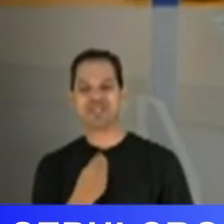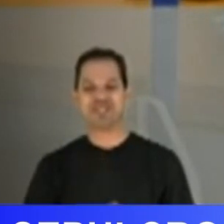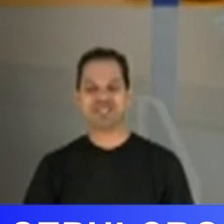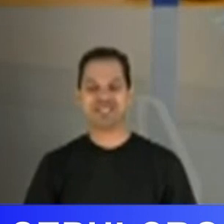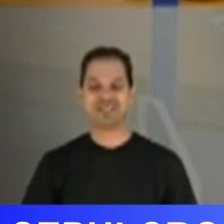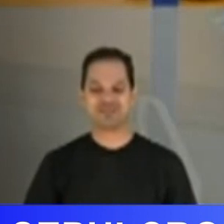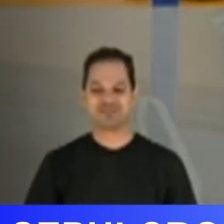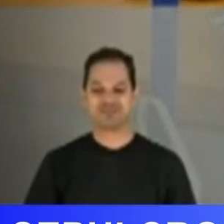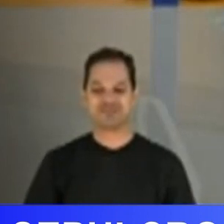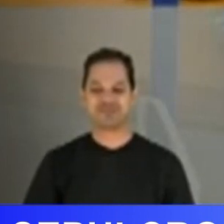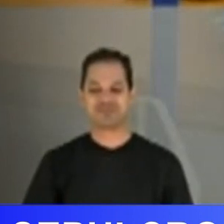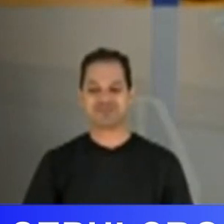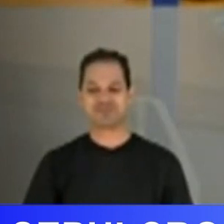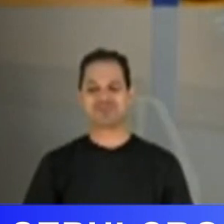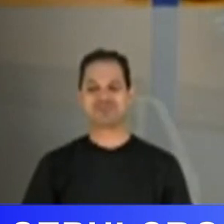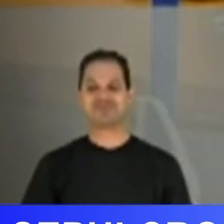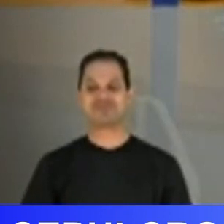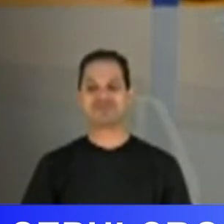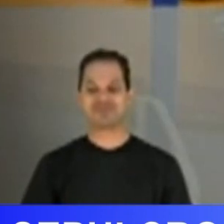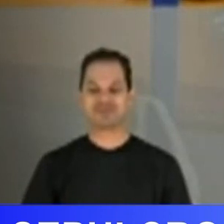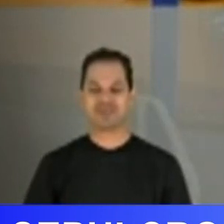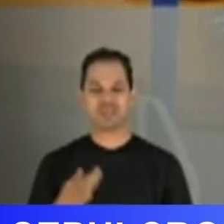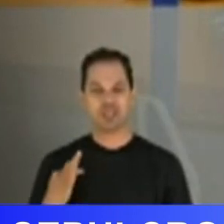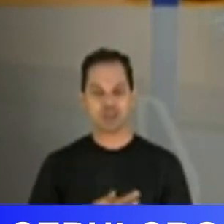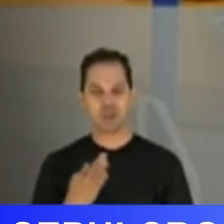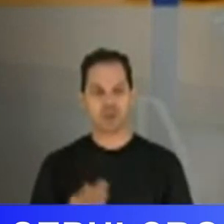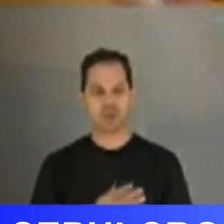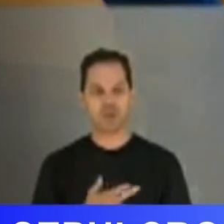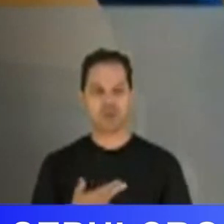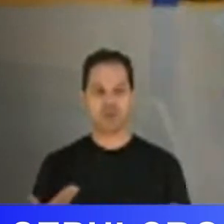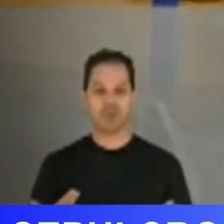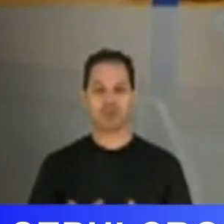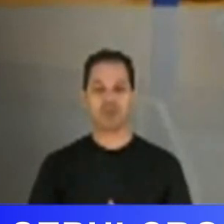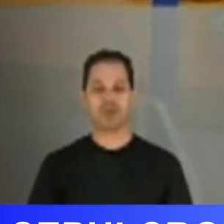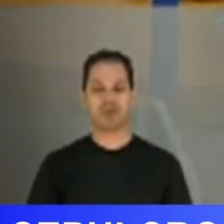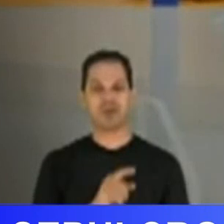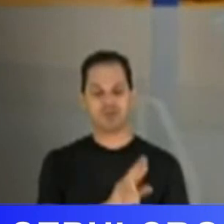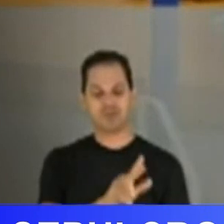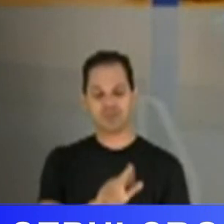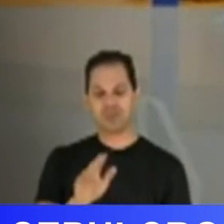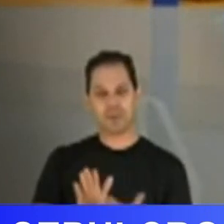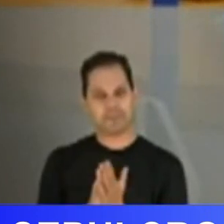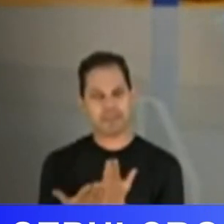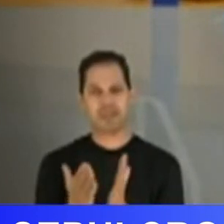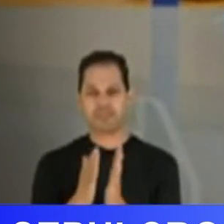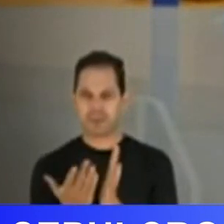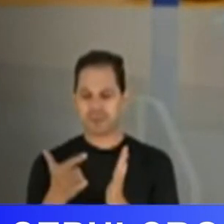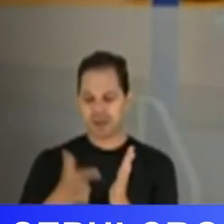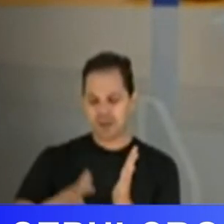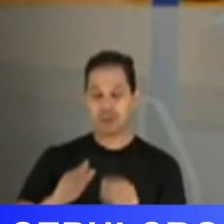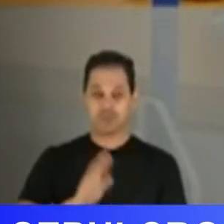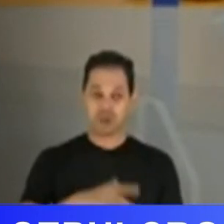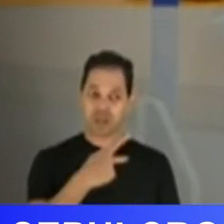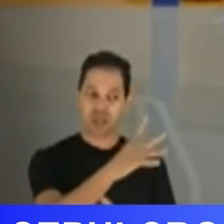língua, e aquele que a ama comerá do seu próprio fruto. Estou fazendo várias exposições da Bíblia porque o senhor